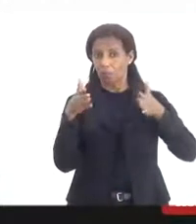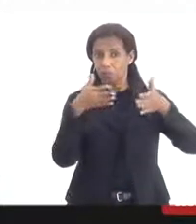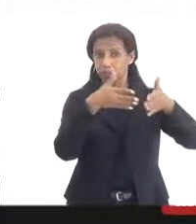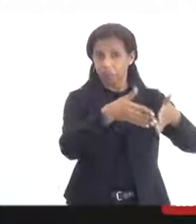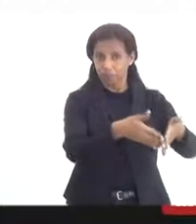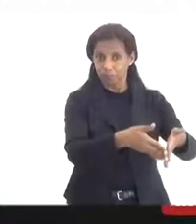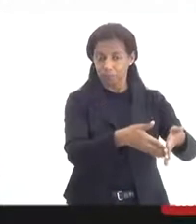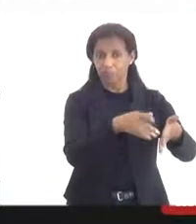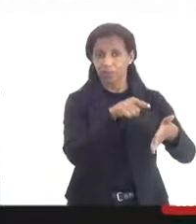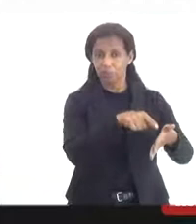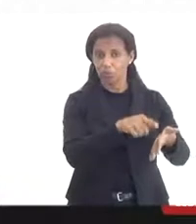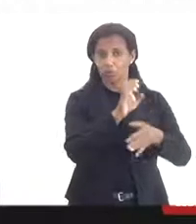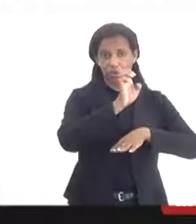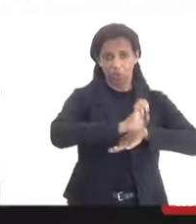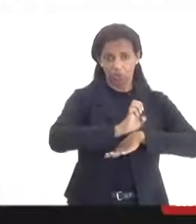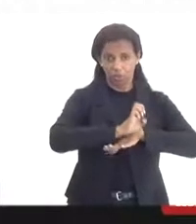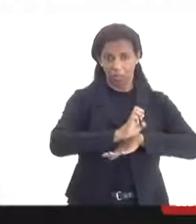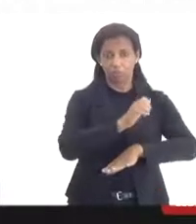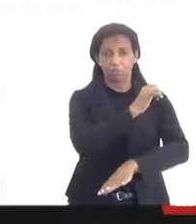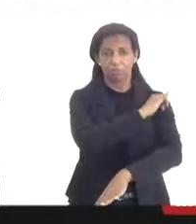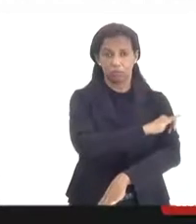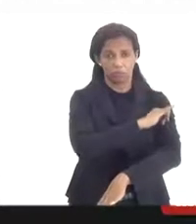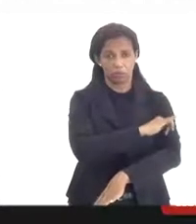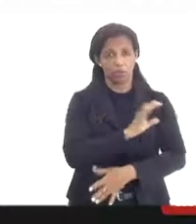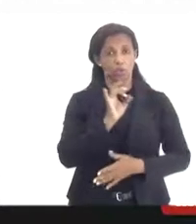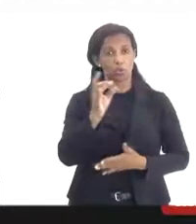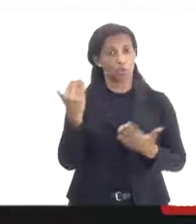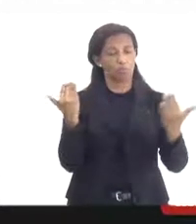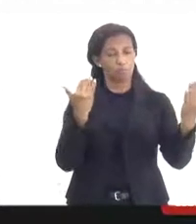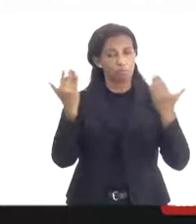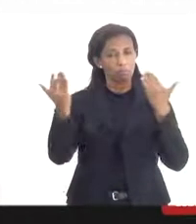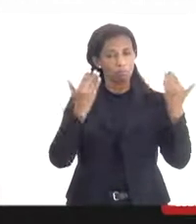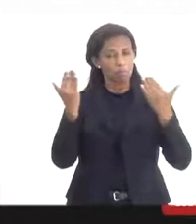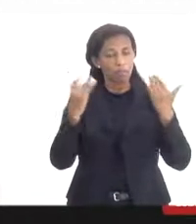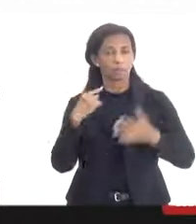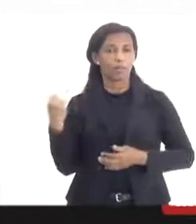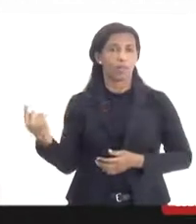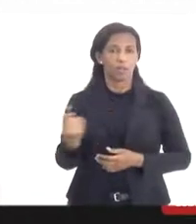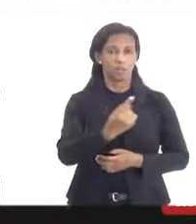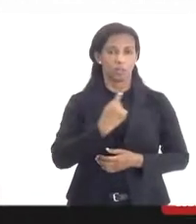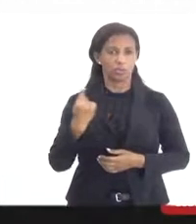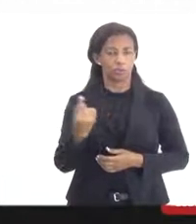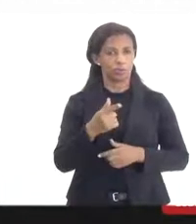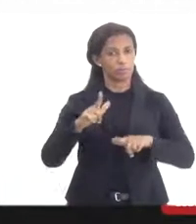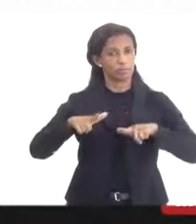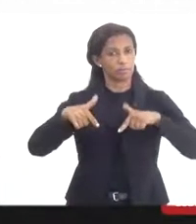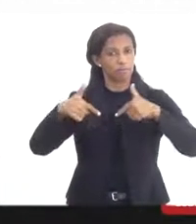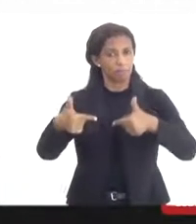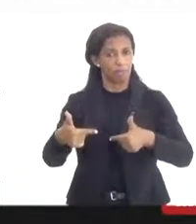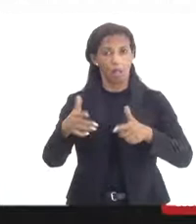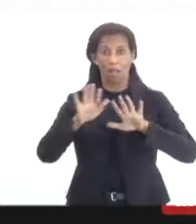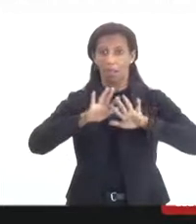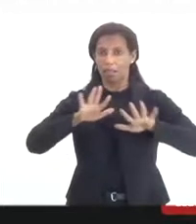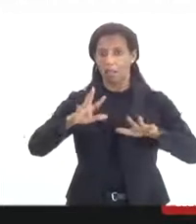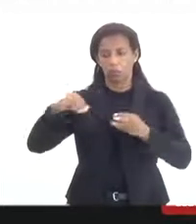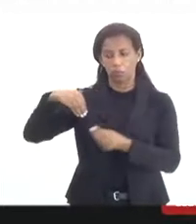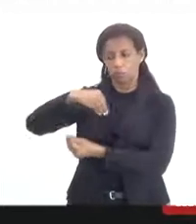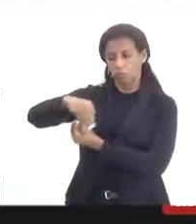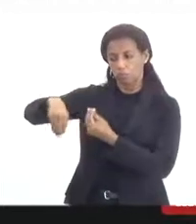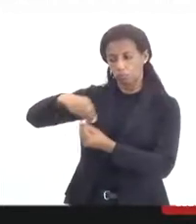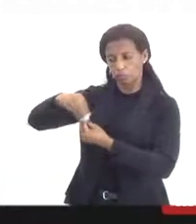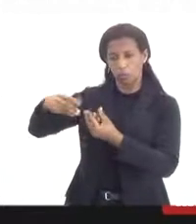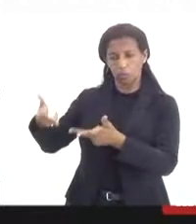né, do estado do Rio de Janeiro, pelo menos em relação às nossas operações. Ela não envolve aqui